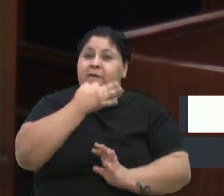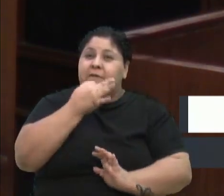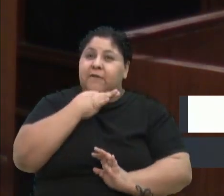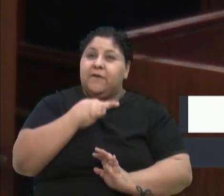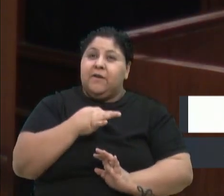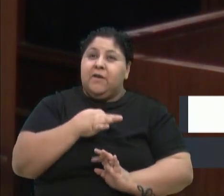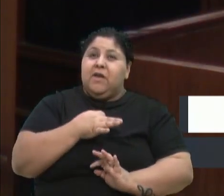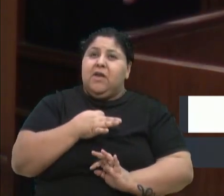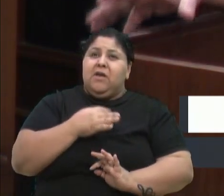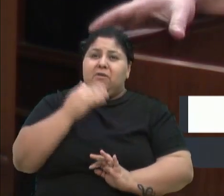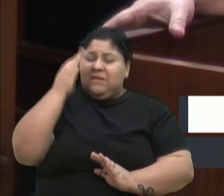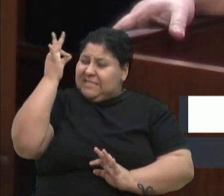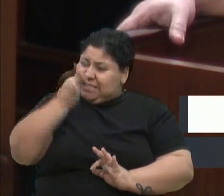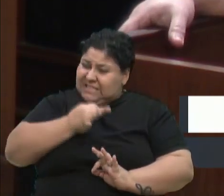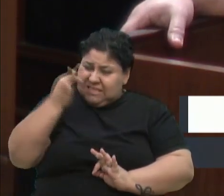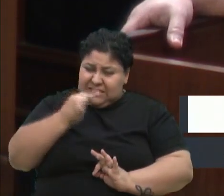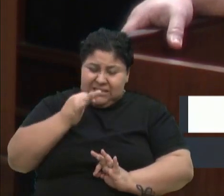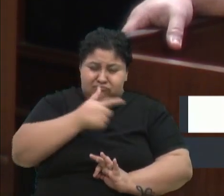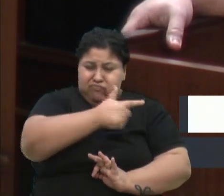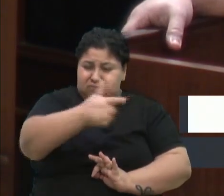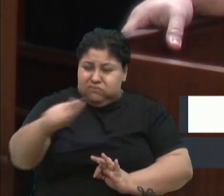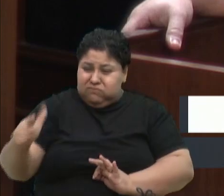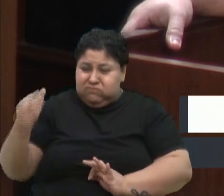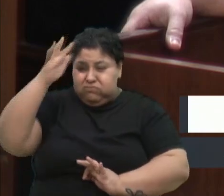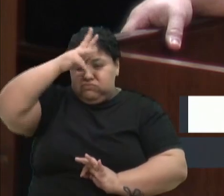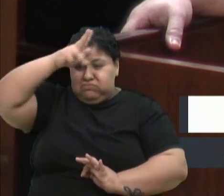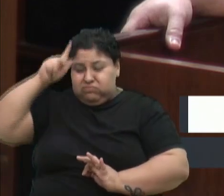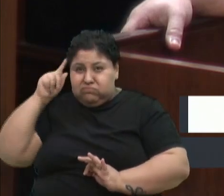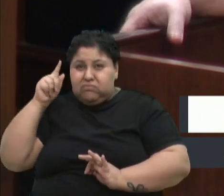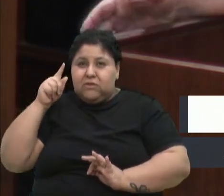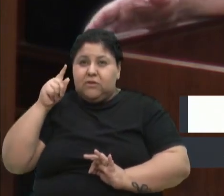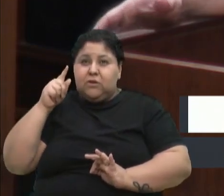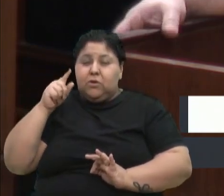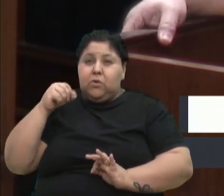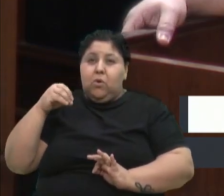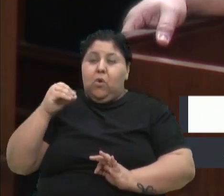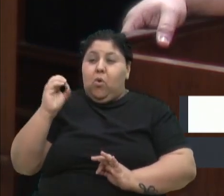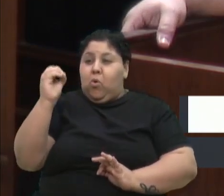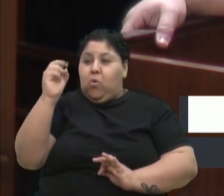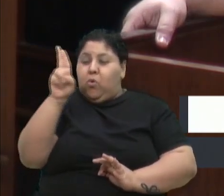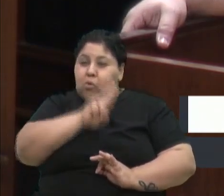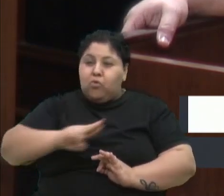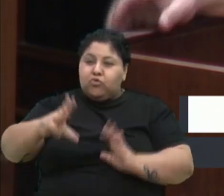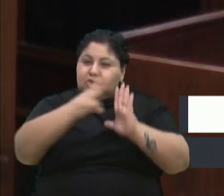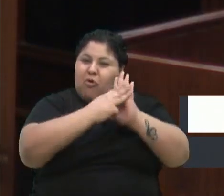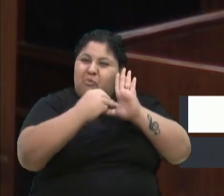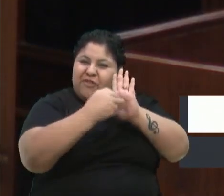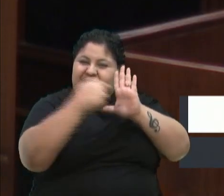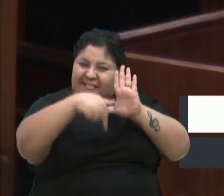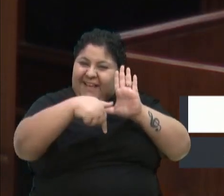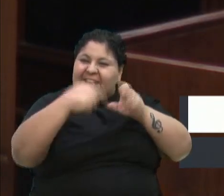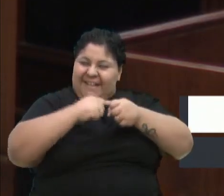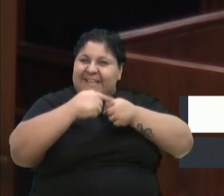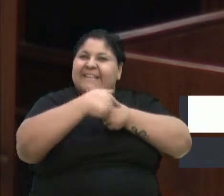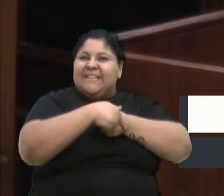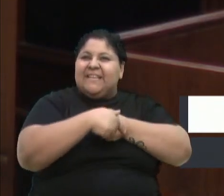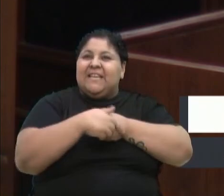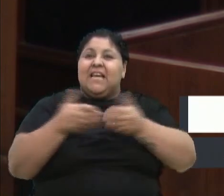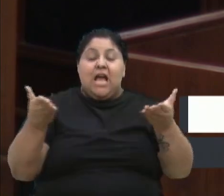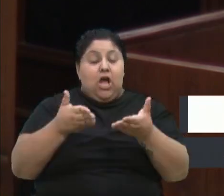um caminhão de ferro lá para poder, no mínimo, iniciar. Eu me preocupo muito, vereador